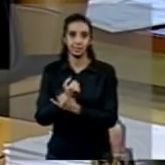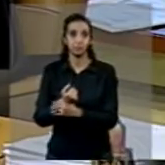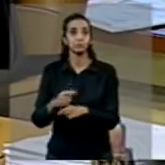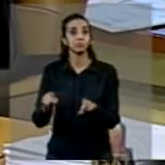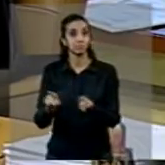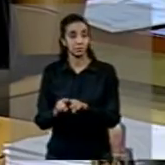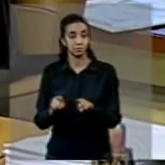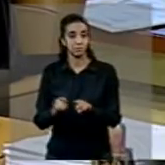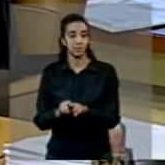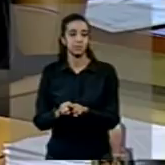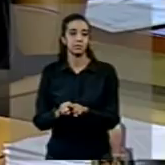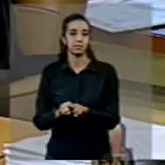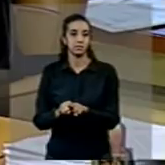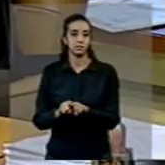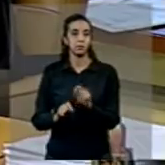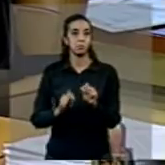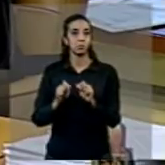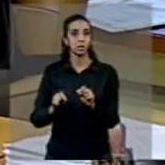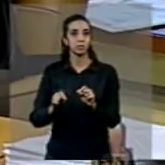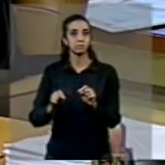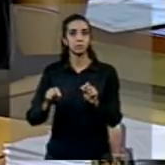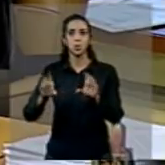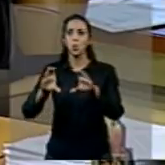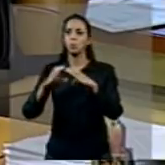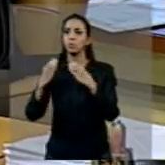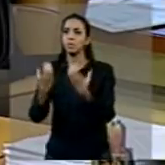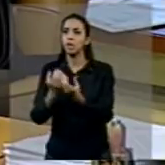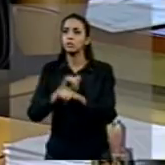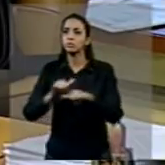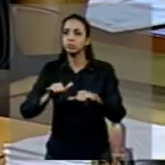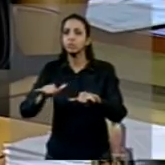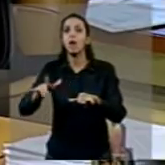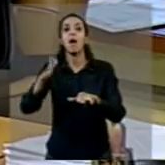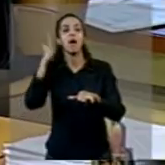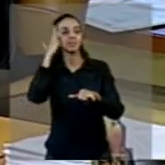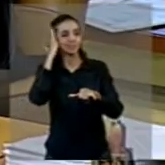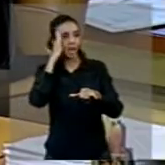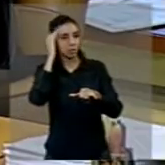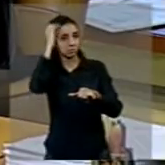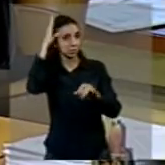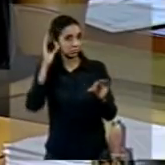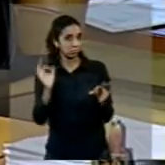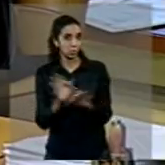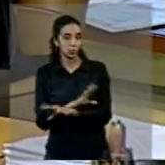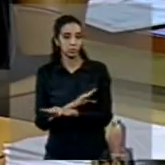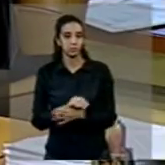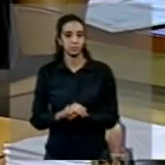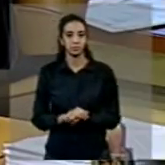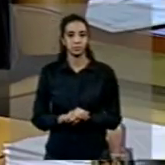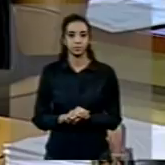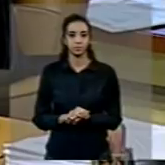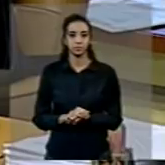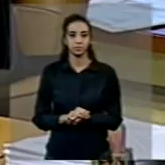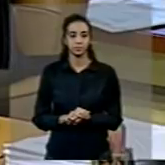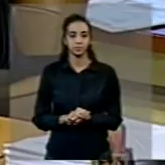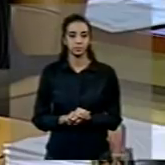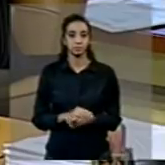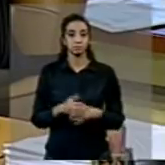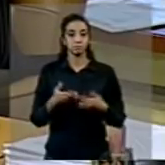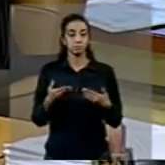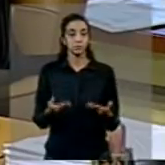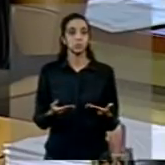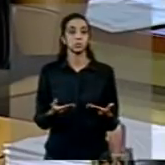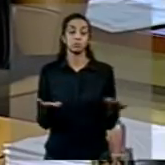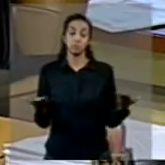exercício por uma comunidade bem informada. Assim, senhor presidente, tenho em conta, ao menos